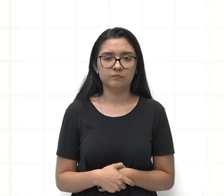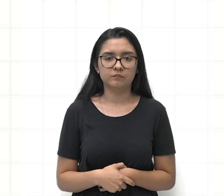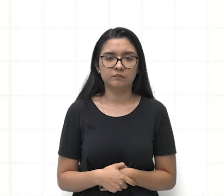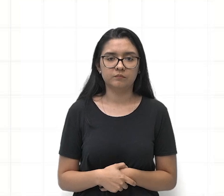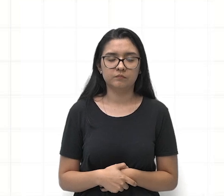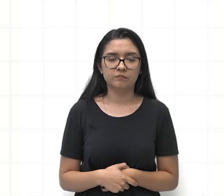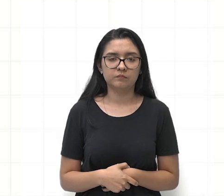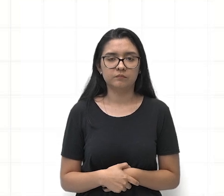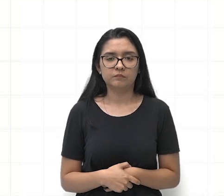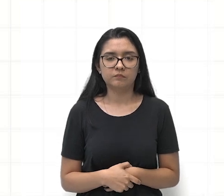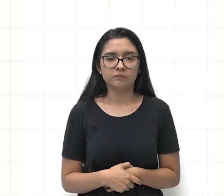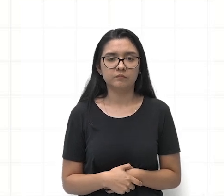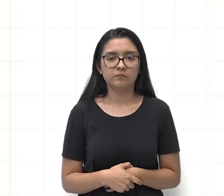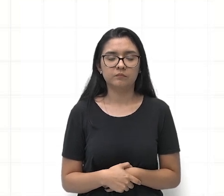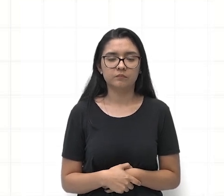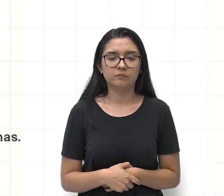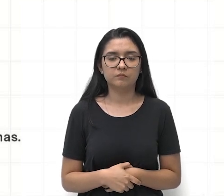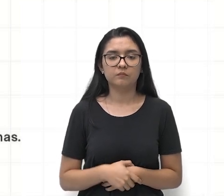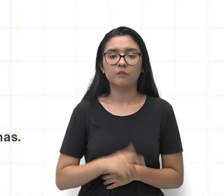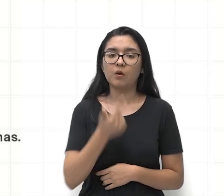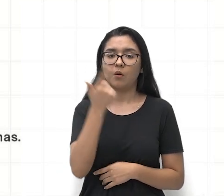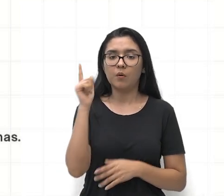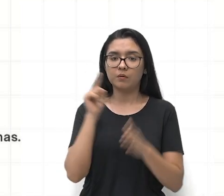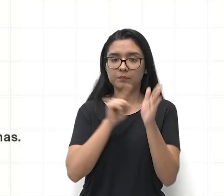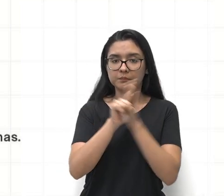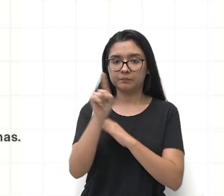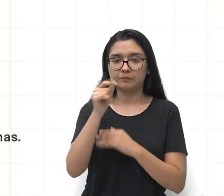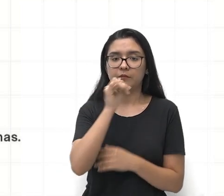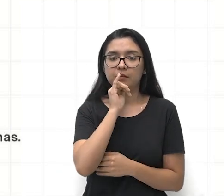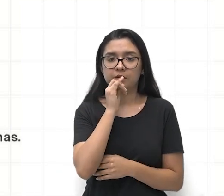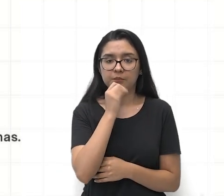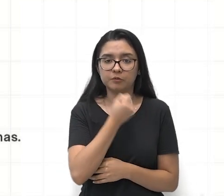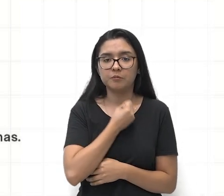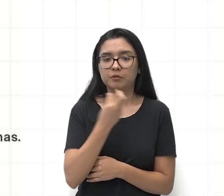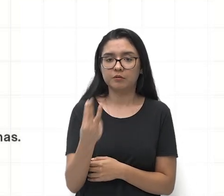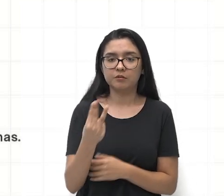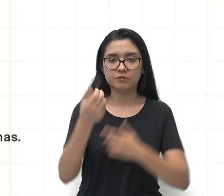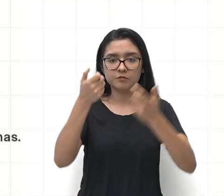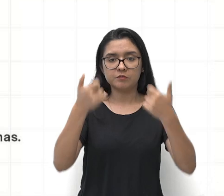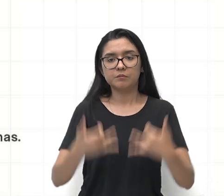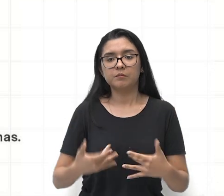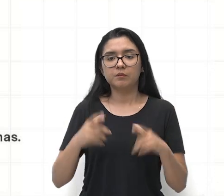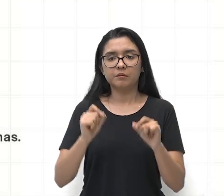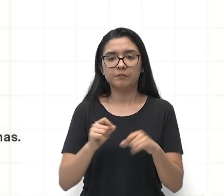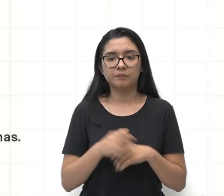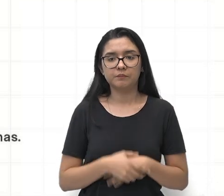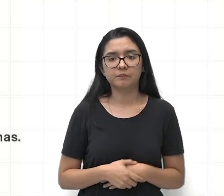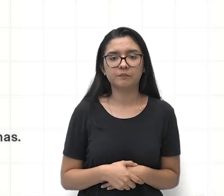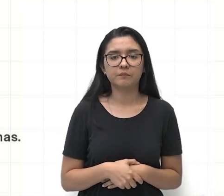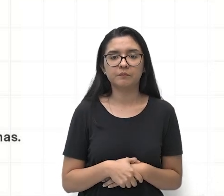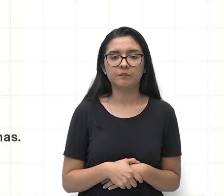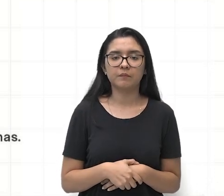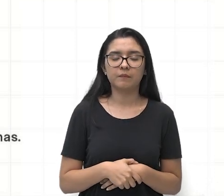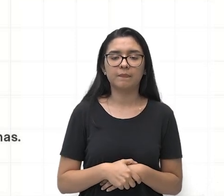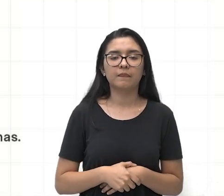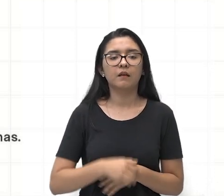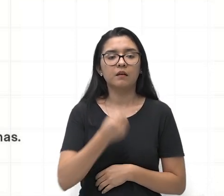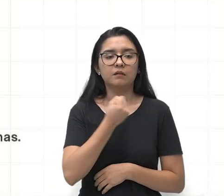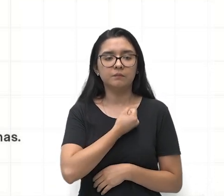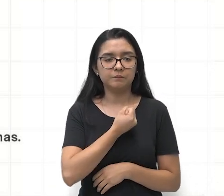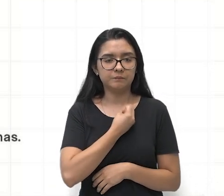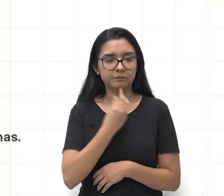Muito bem. Nossa próxima questão diz o seguinte. Nosso exemplo número